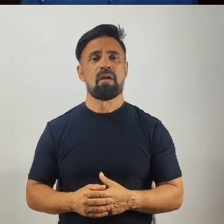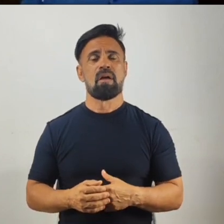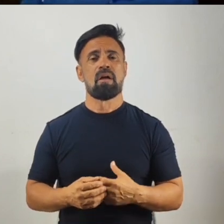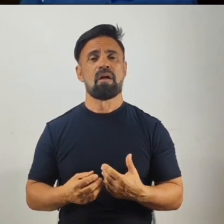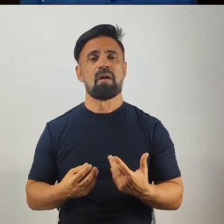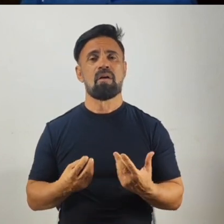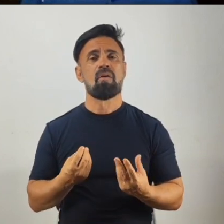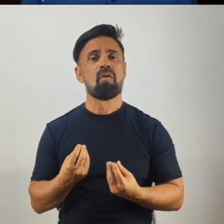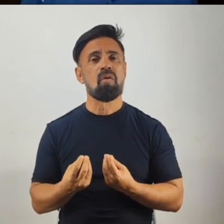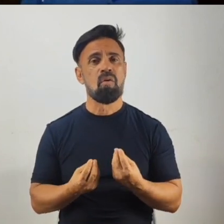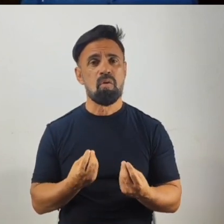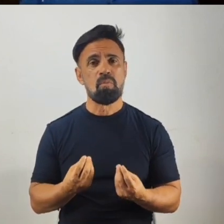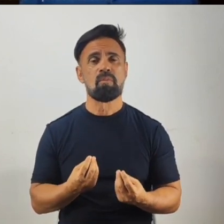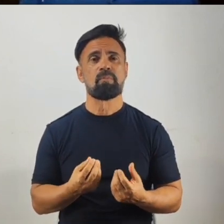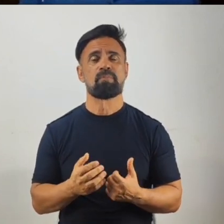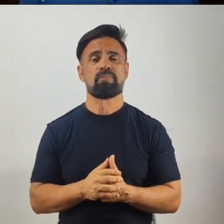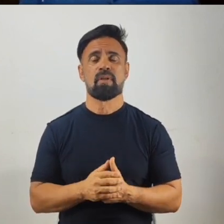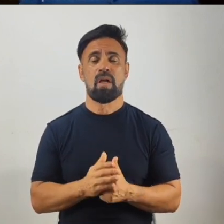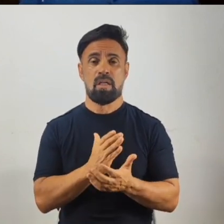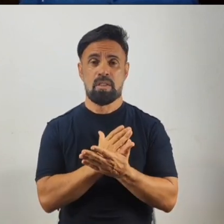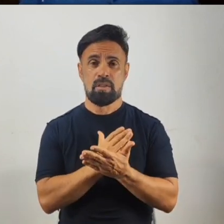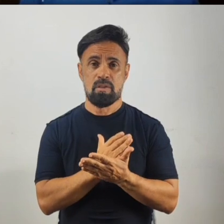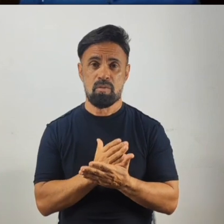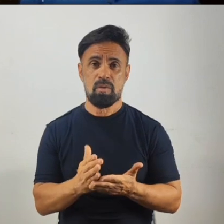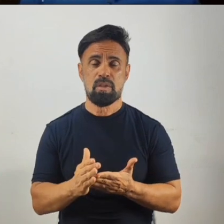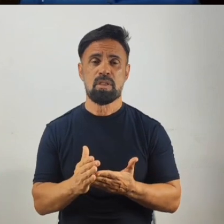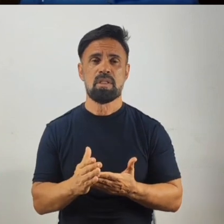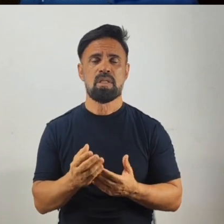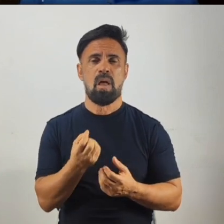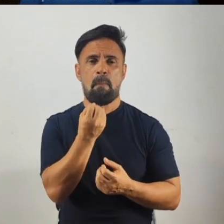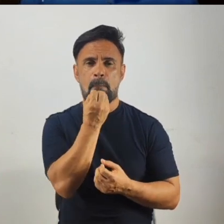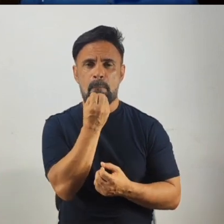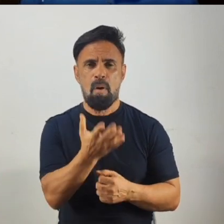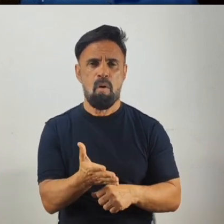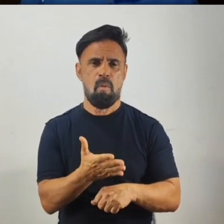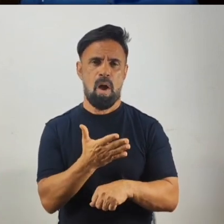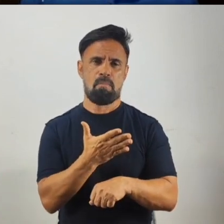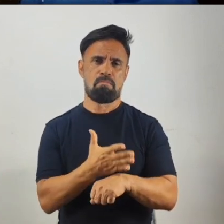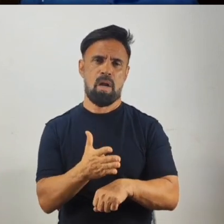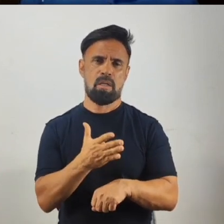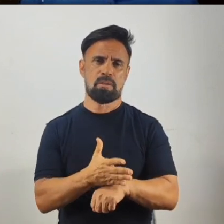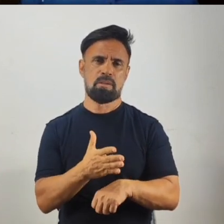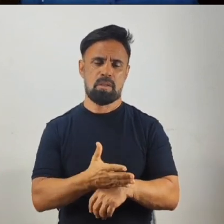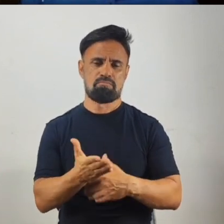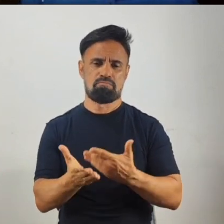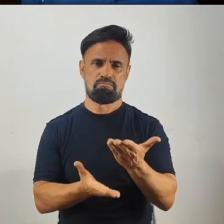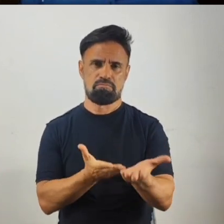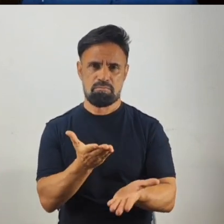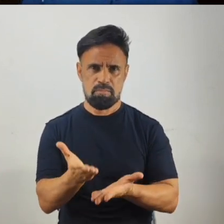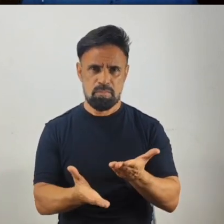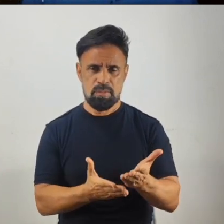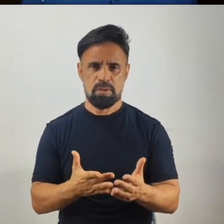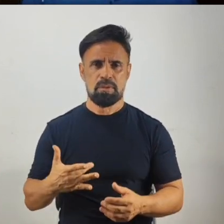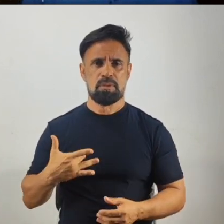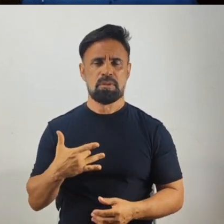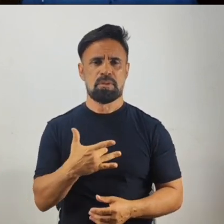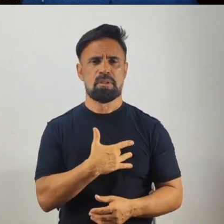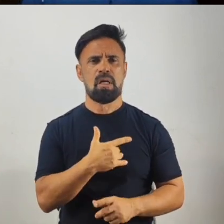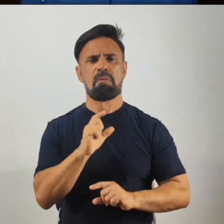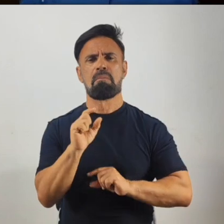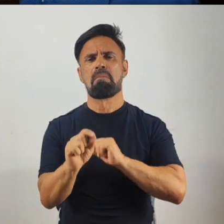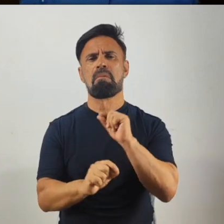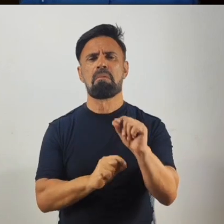Boa prática. Então, a gente iniciamos falando sobre a questão da boa prática nos serviços de saúde.